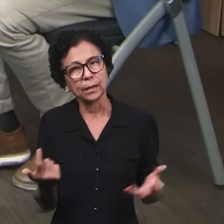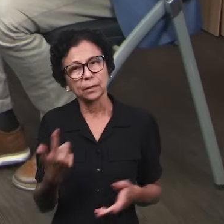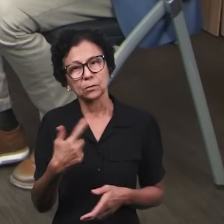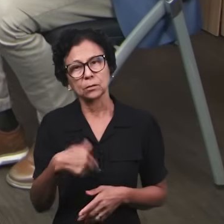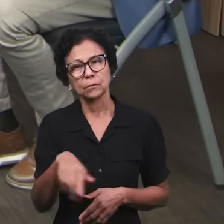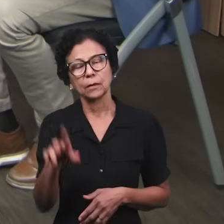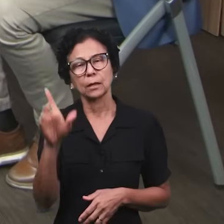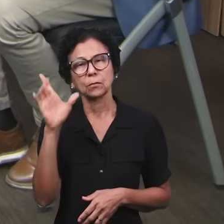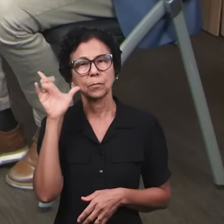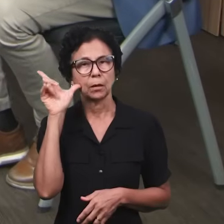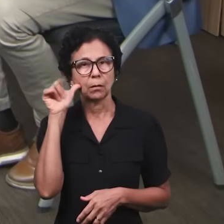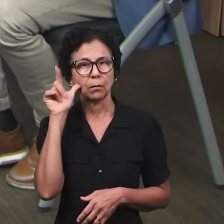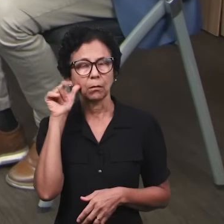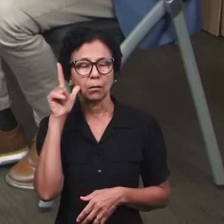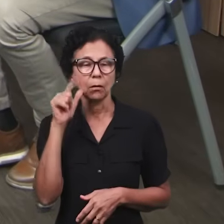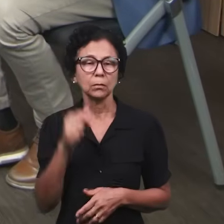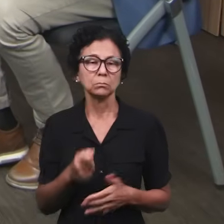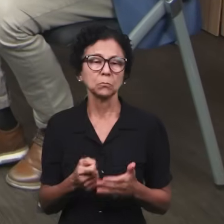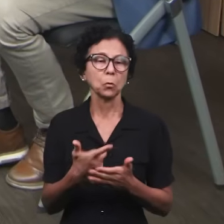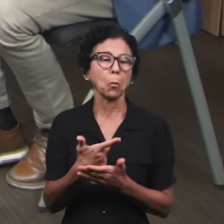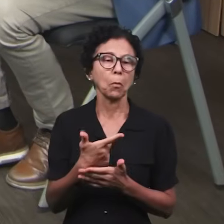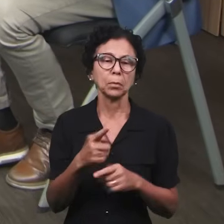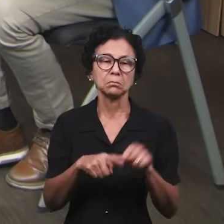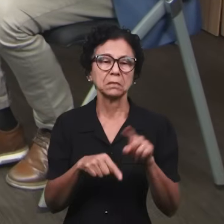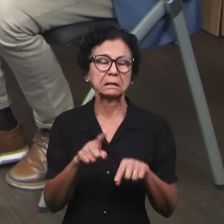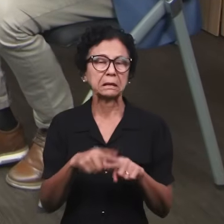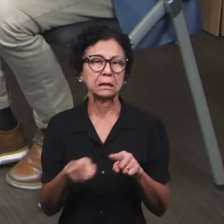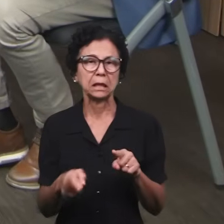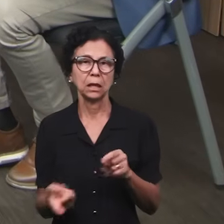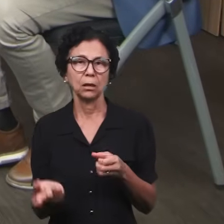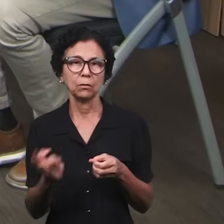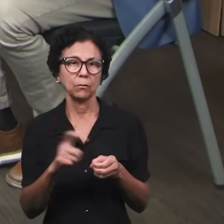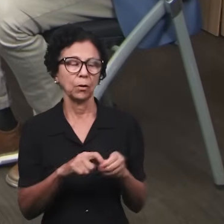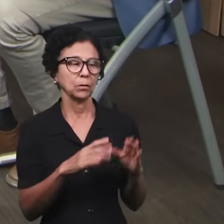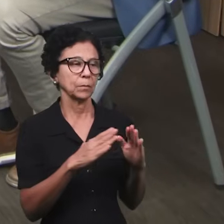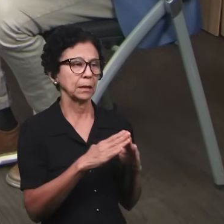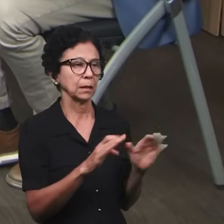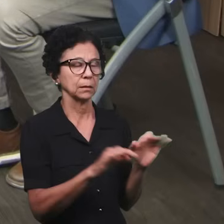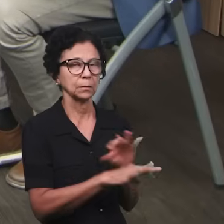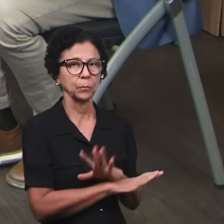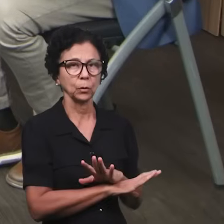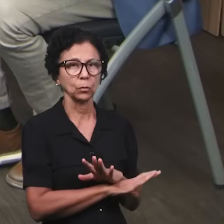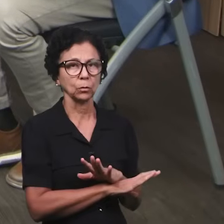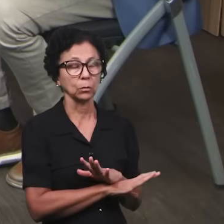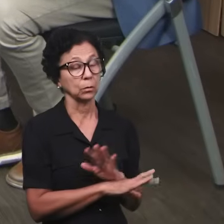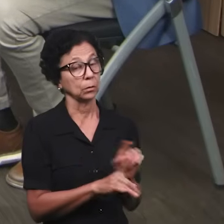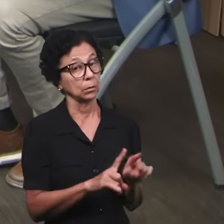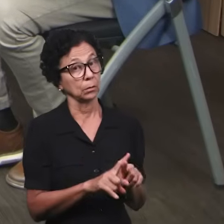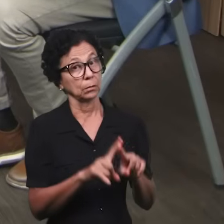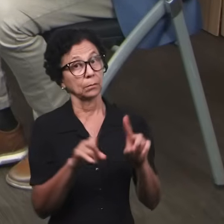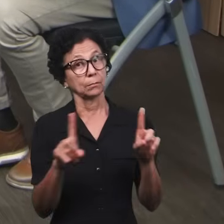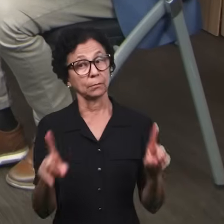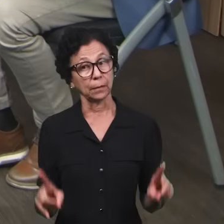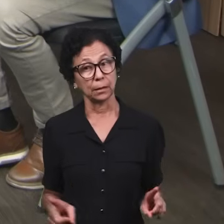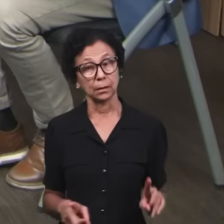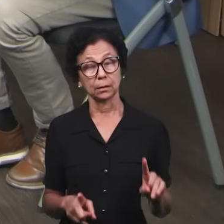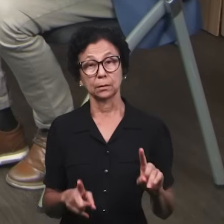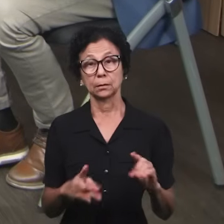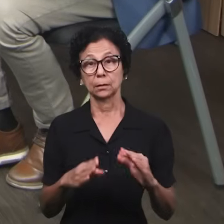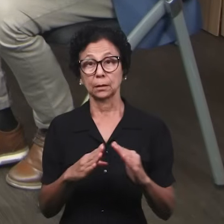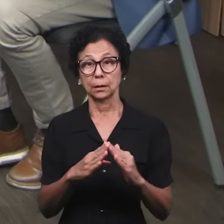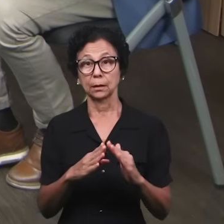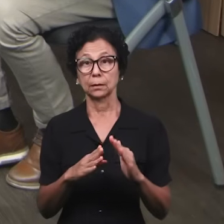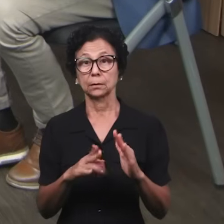para casa. Não. Você tem um contexto, você tem um reflexo desse investimento nos próximos anos,